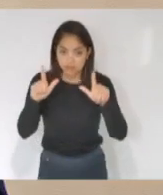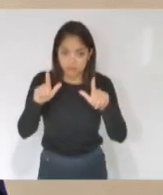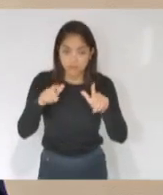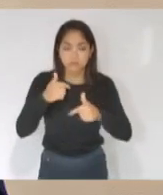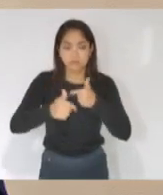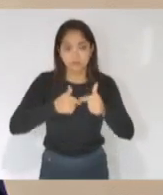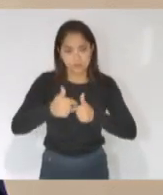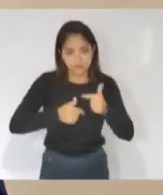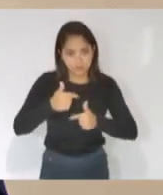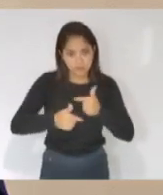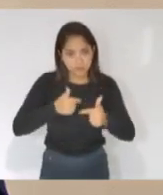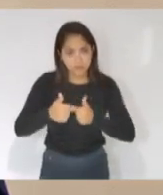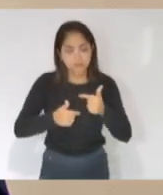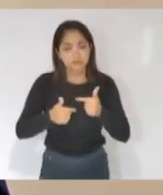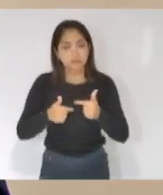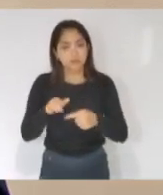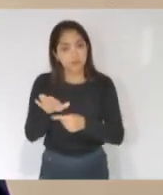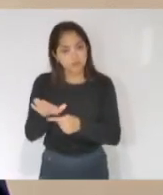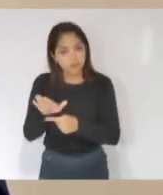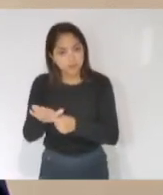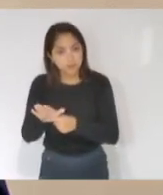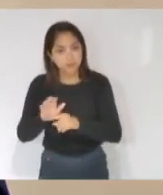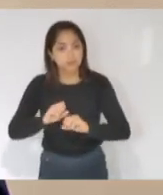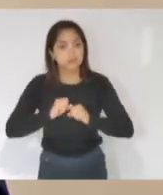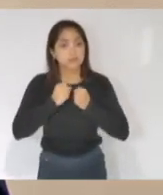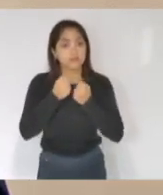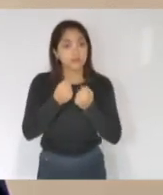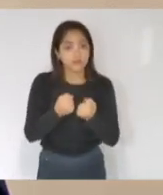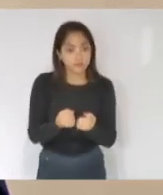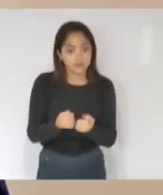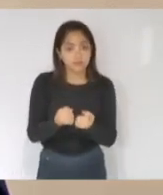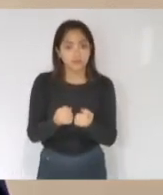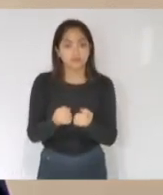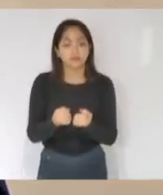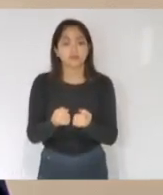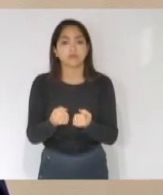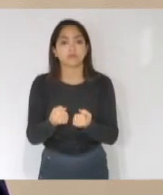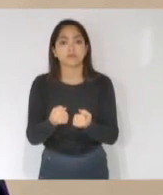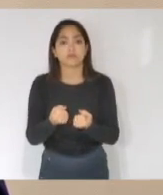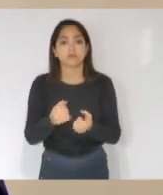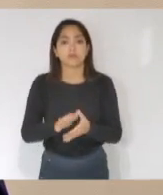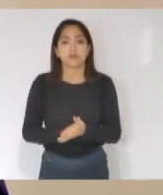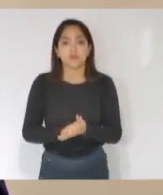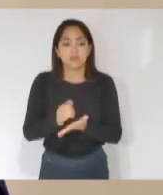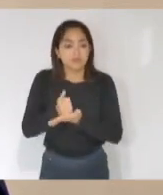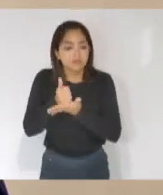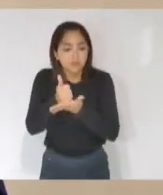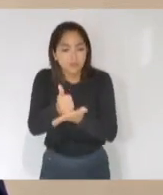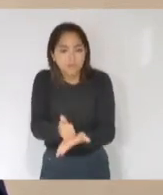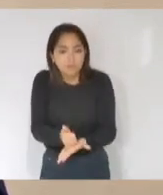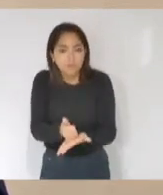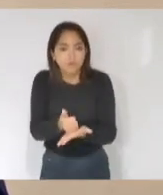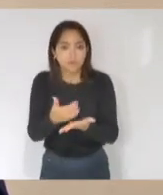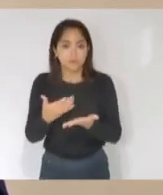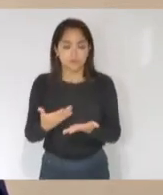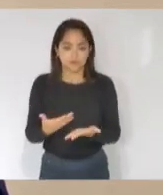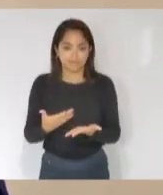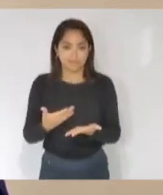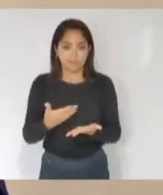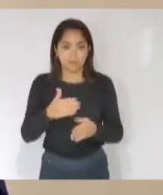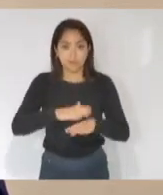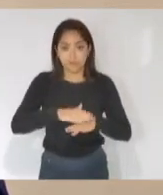estão fazendo a defesa desses que não têm esse amparo tão forte e legítimo, assim por se dizer, do governo